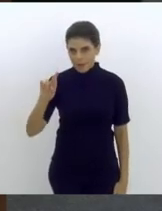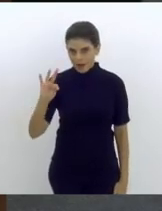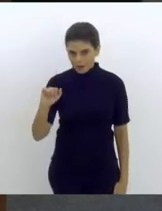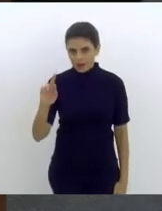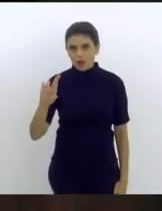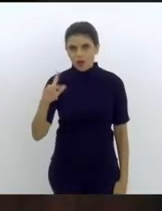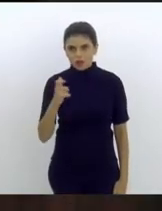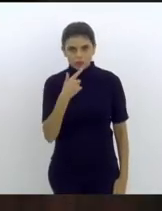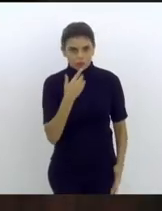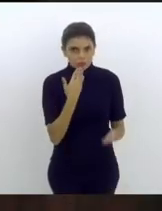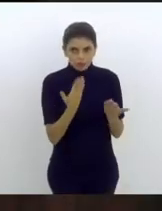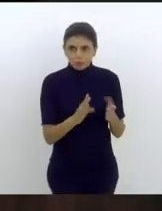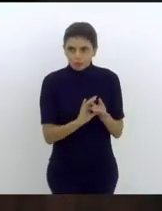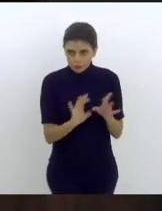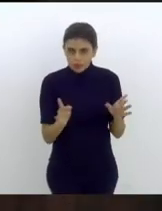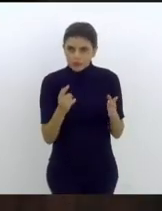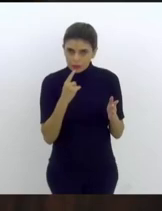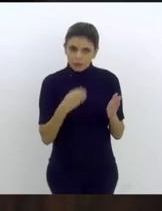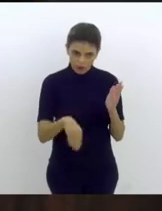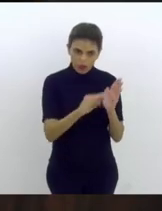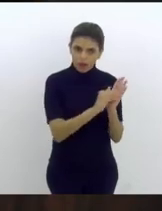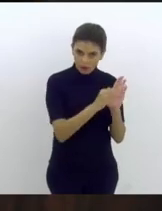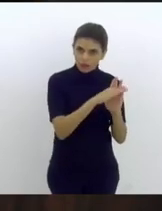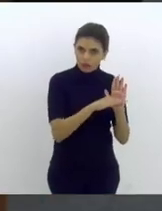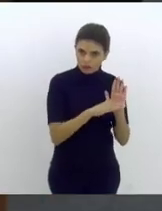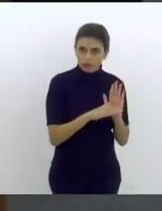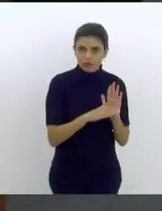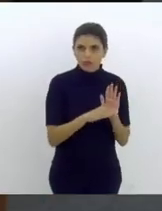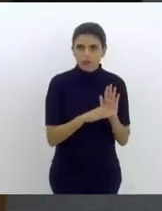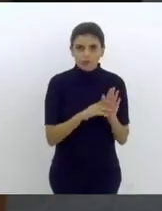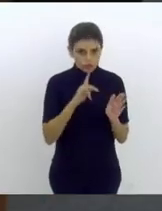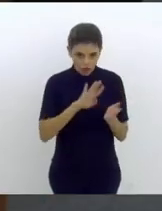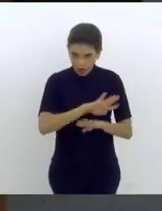por vossa excelência na hora que entrar não vamos